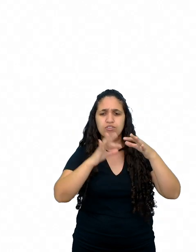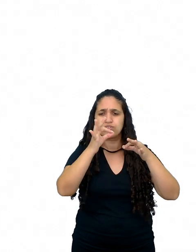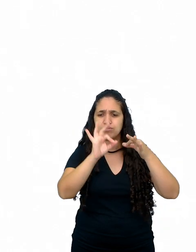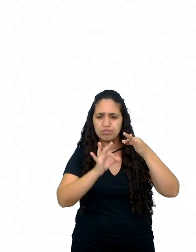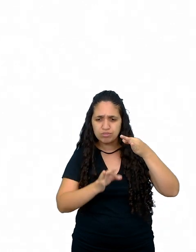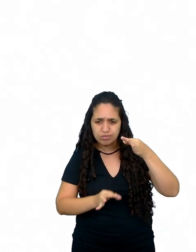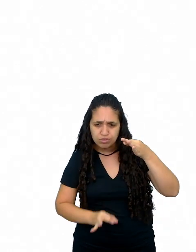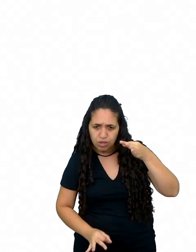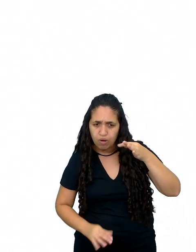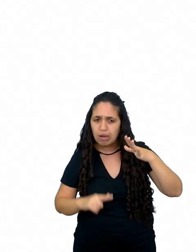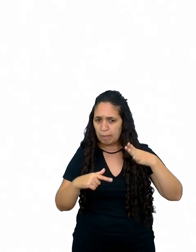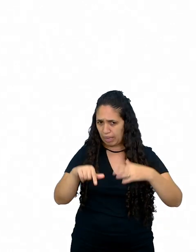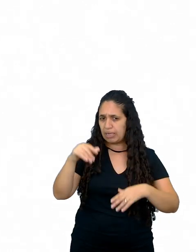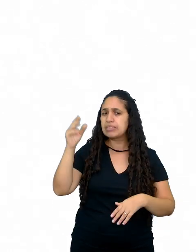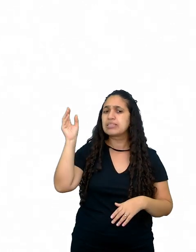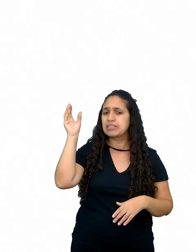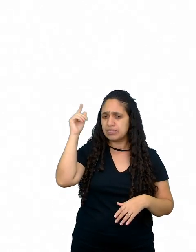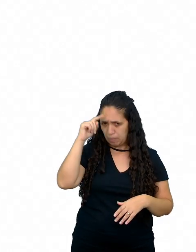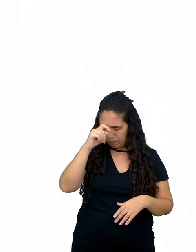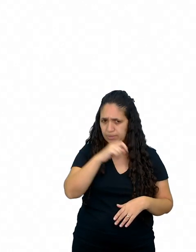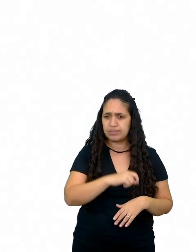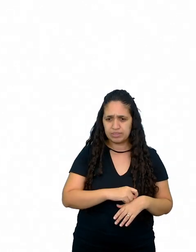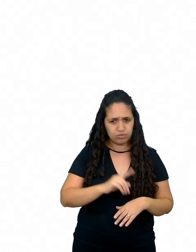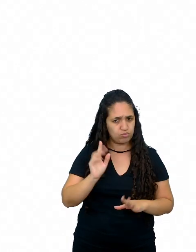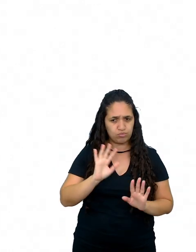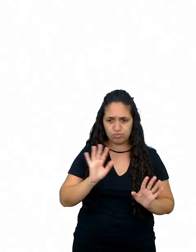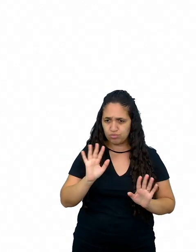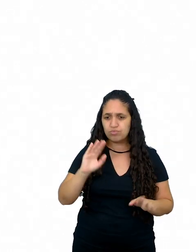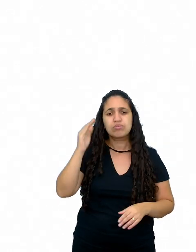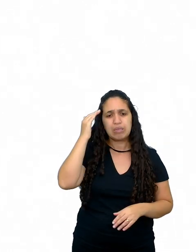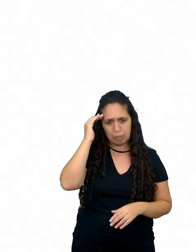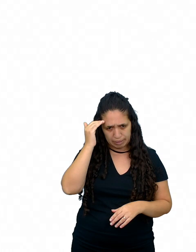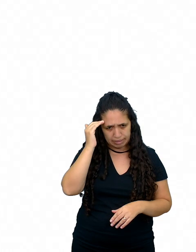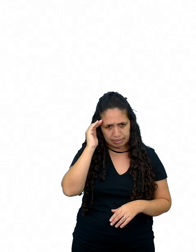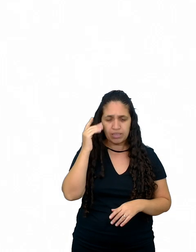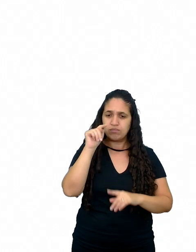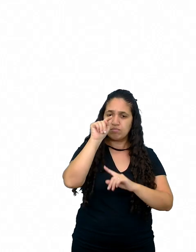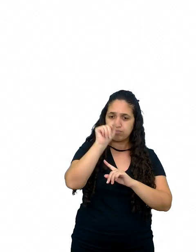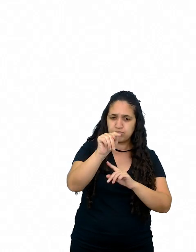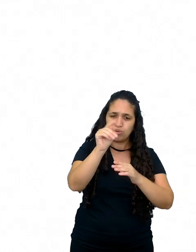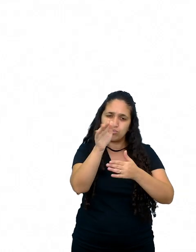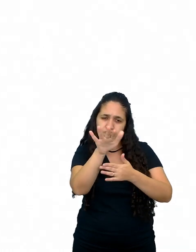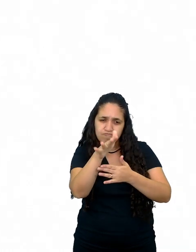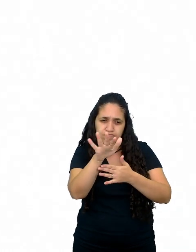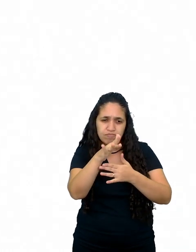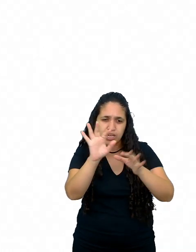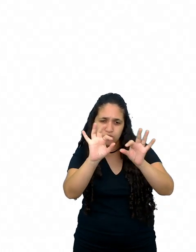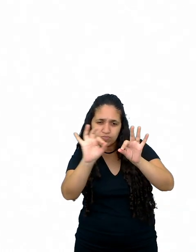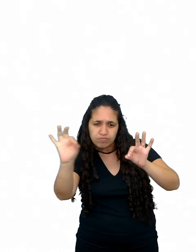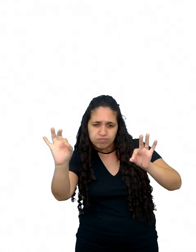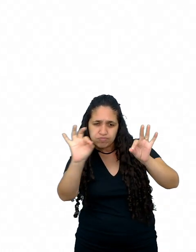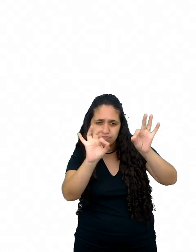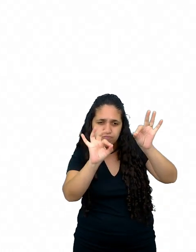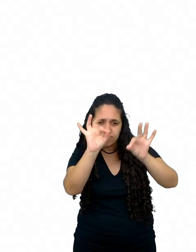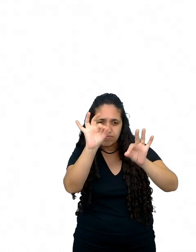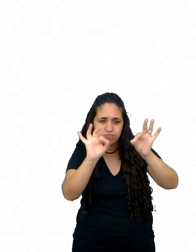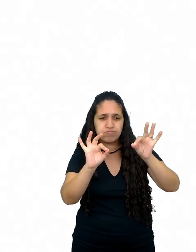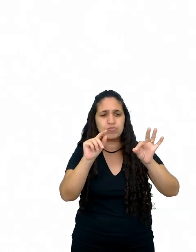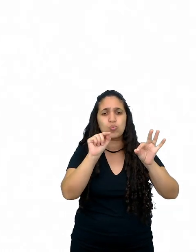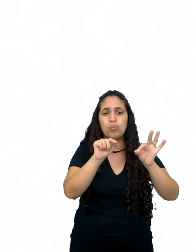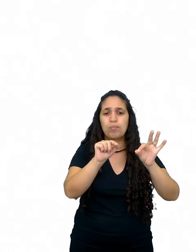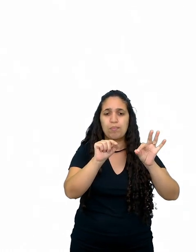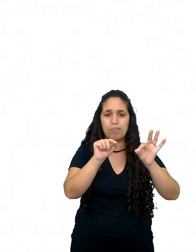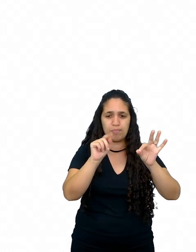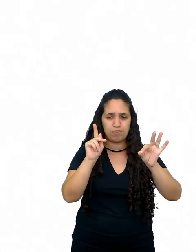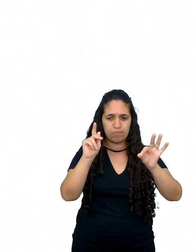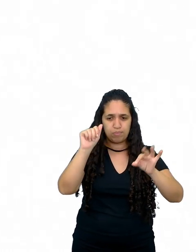ela não é difícil de entender, não. Eu preciso determinar ponto médio, então o processo cognitivo é determinar. Determinar quem? O